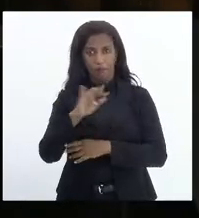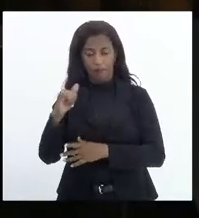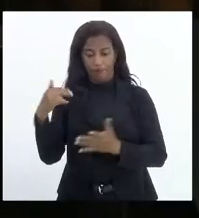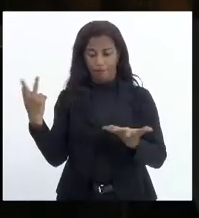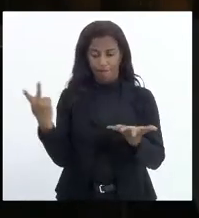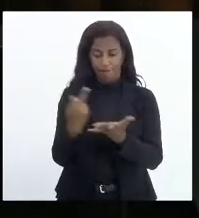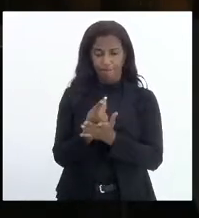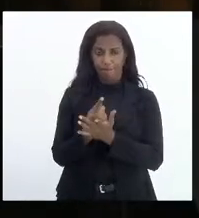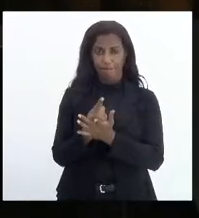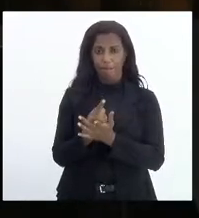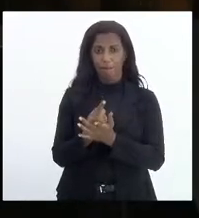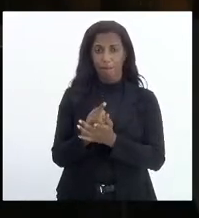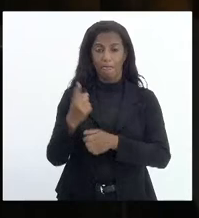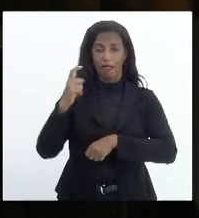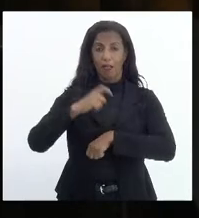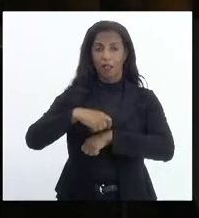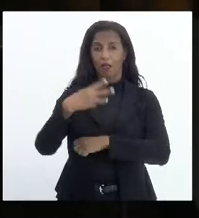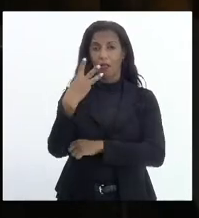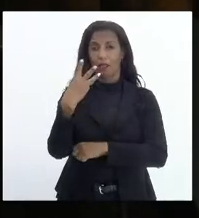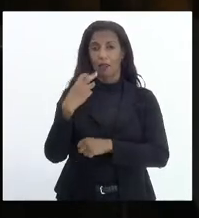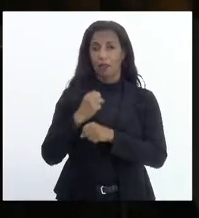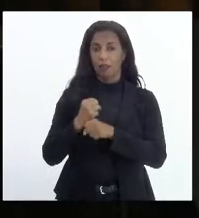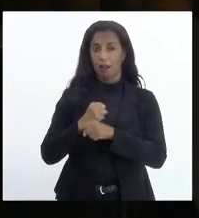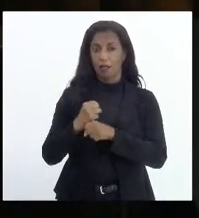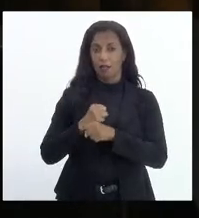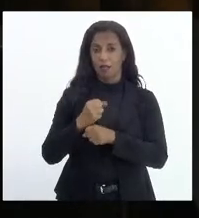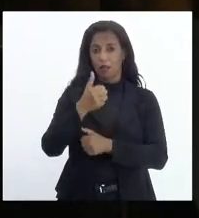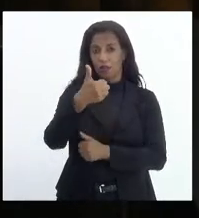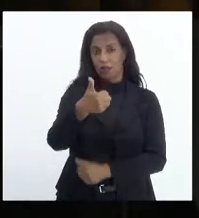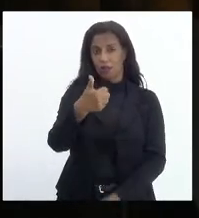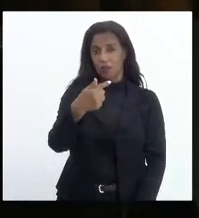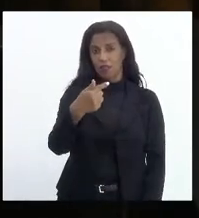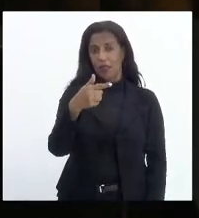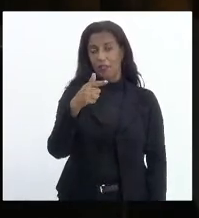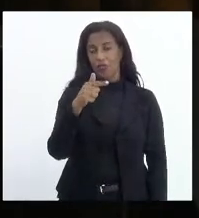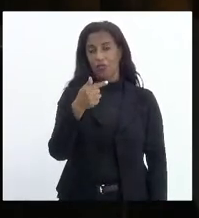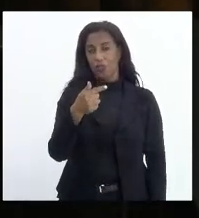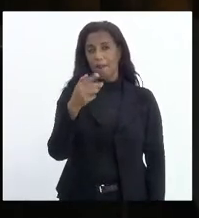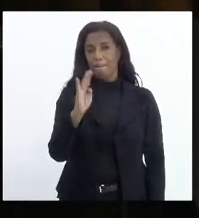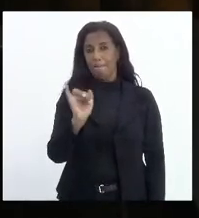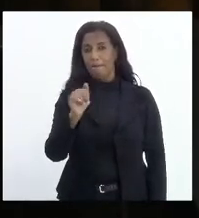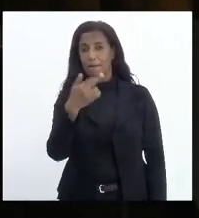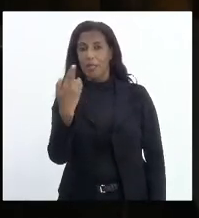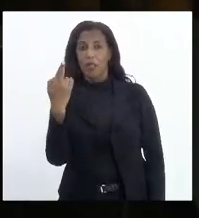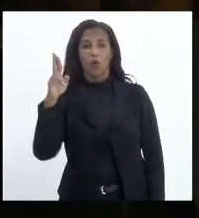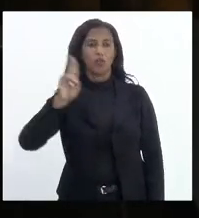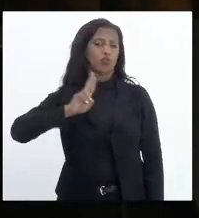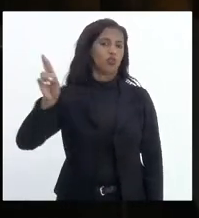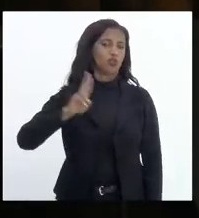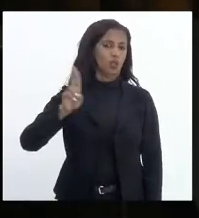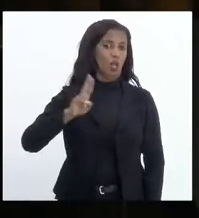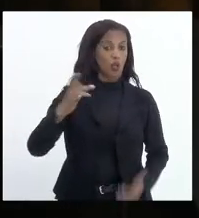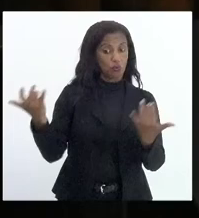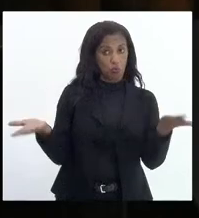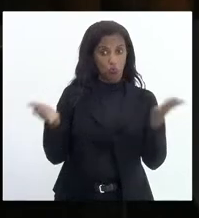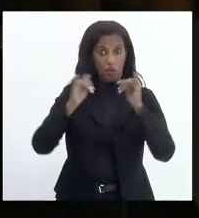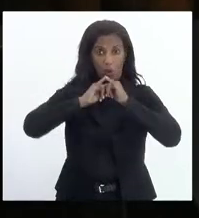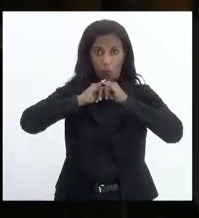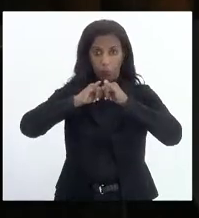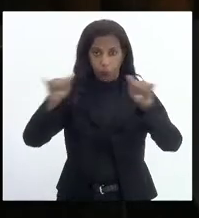no mínimo três anos de 17 milhões de reais como ele anunciou Ester